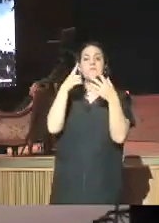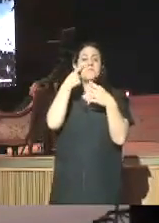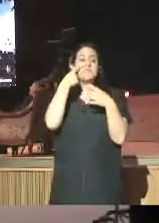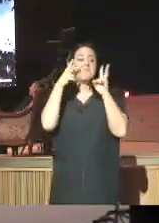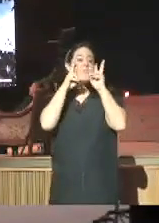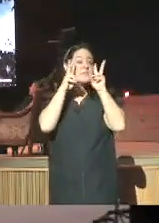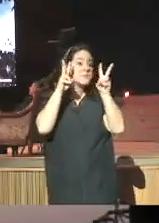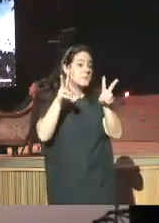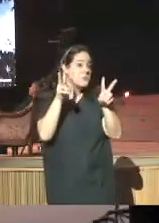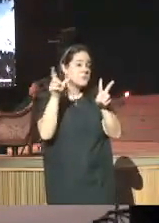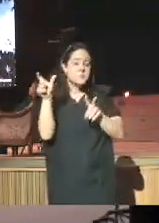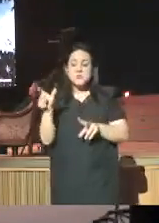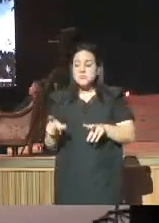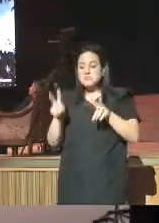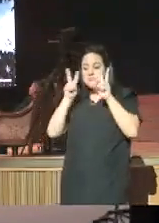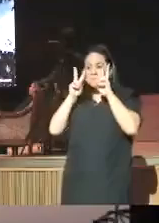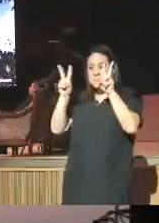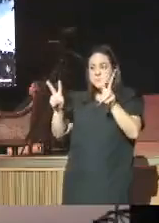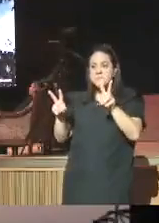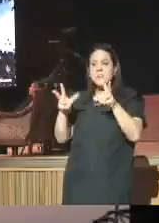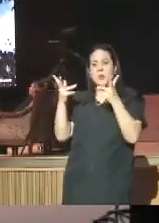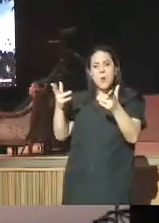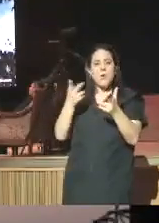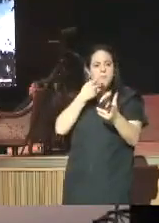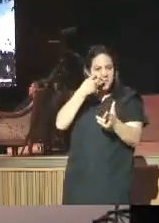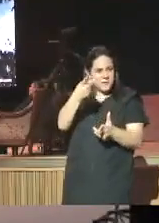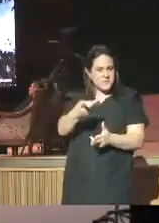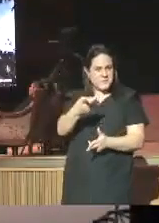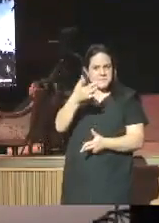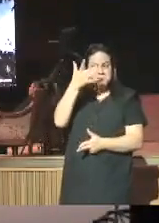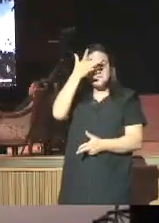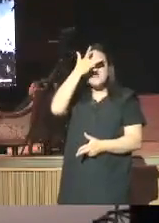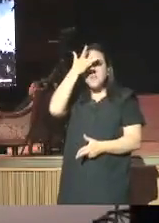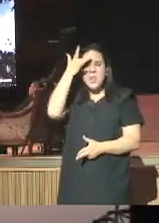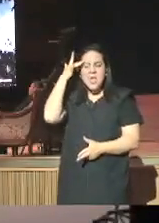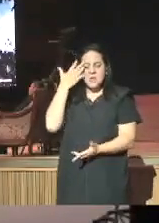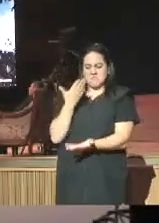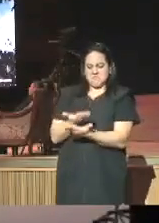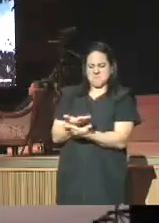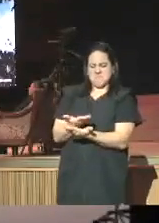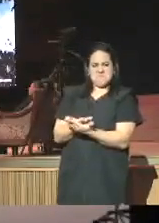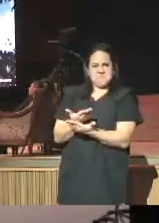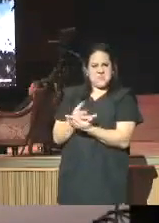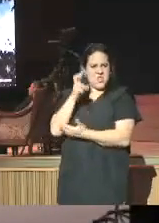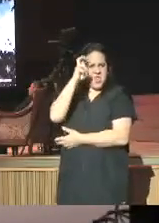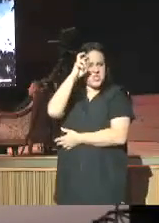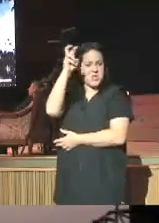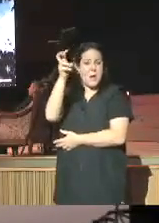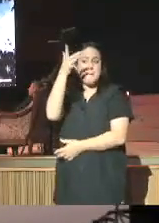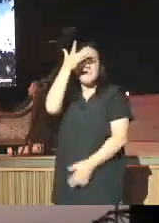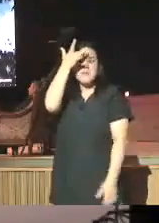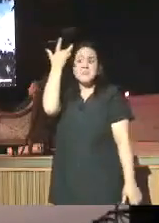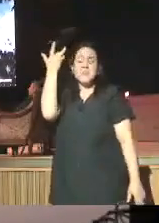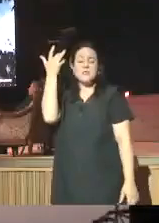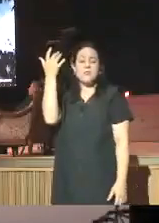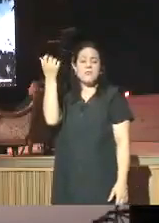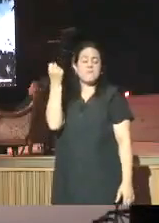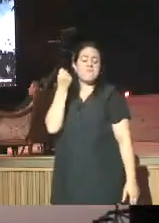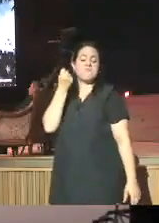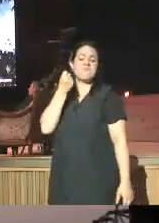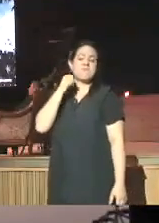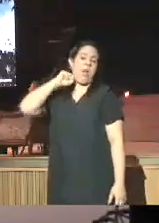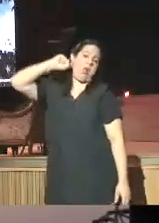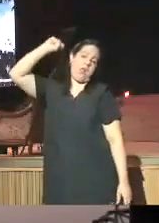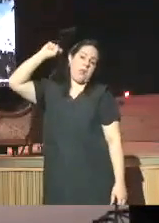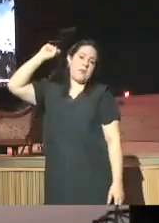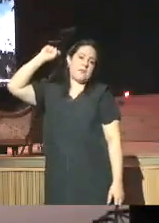aqui como a gente acabou de ouvir uma pessoa estudada inteligente estava pensando em se matar a gente